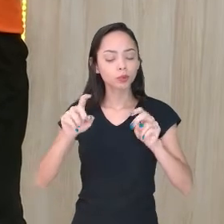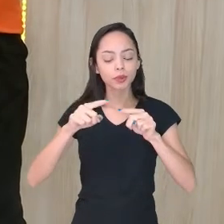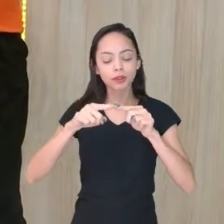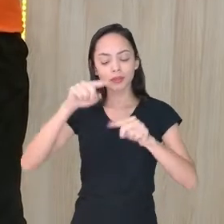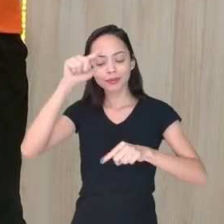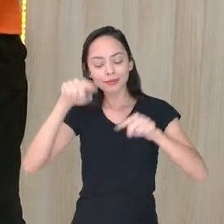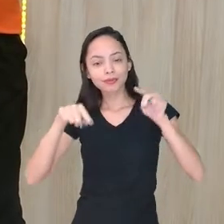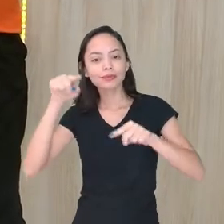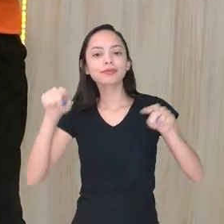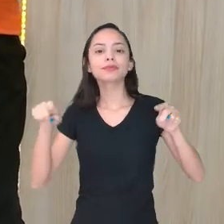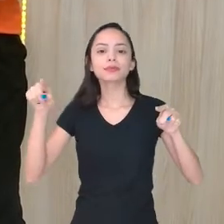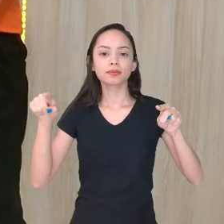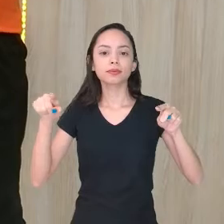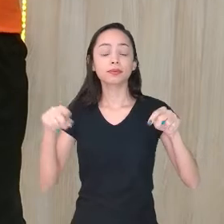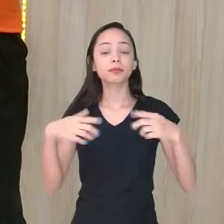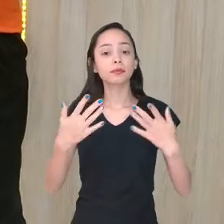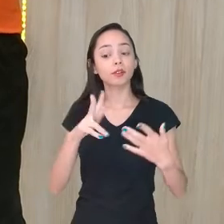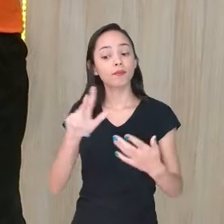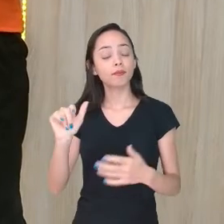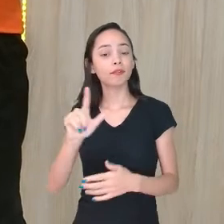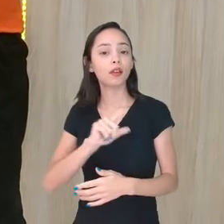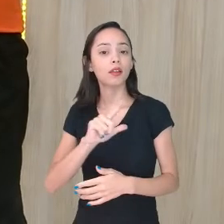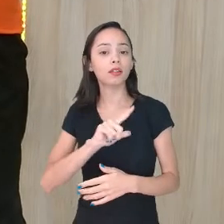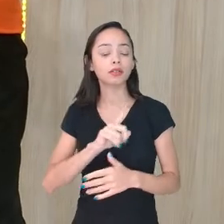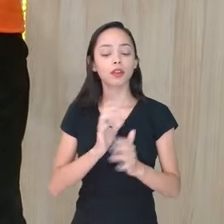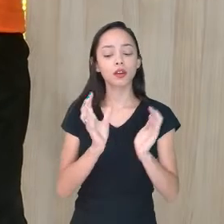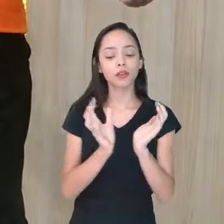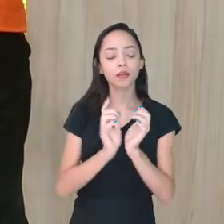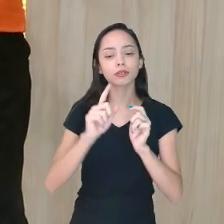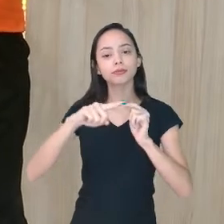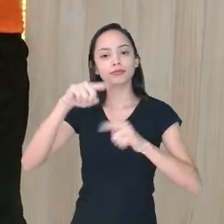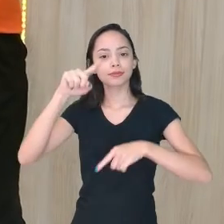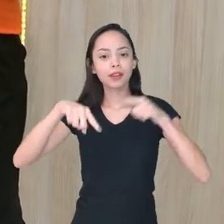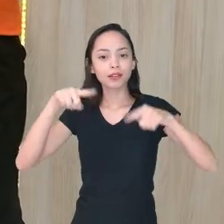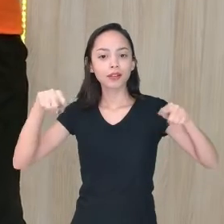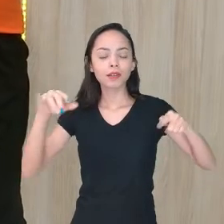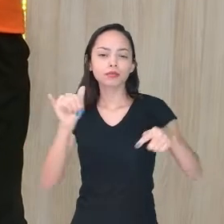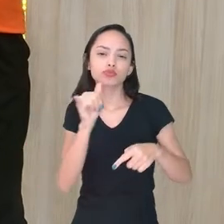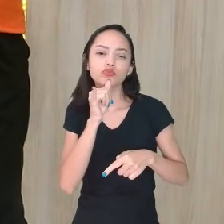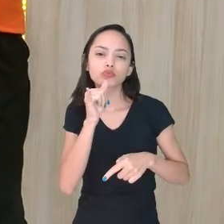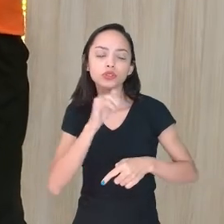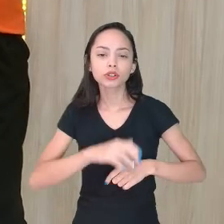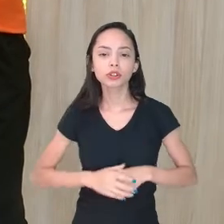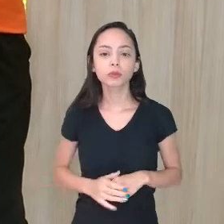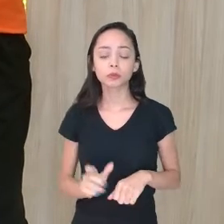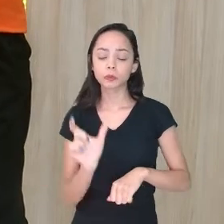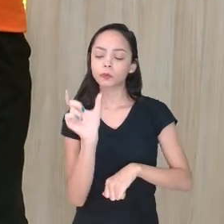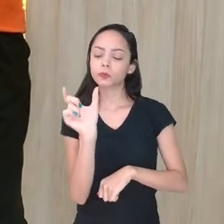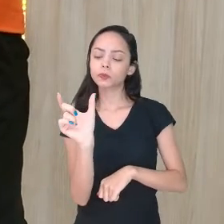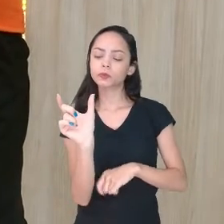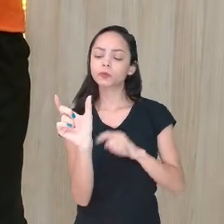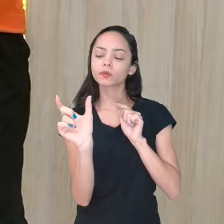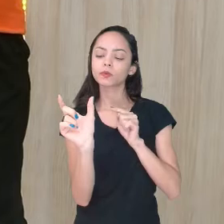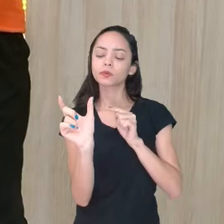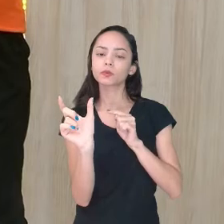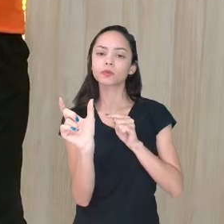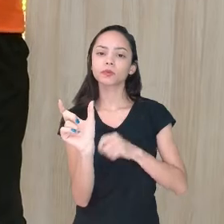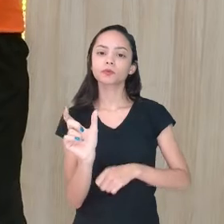variabilidade. Então, a gente vai ter classes que são variáveis, como, por exemplo, aquelas palavrinhas que